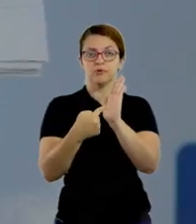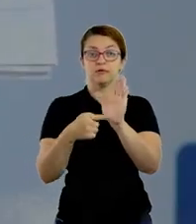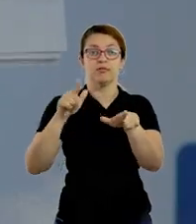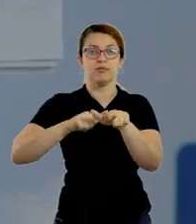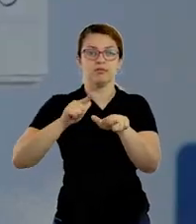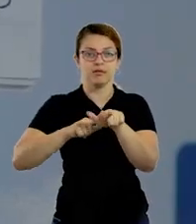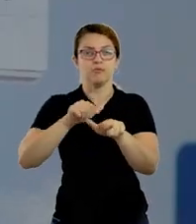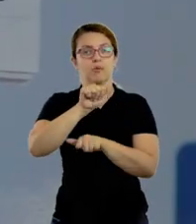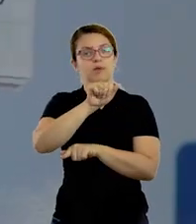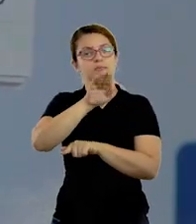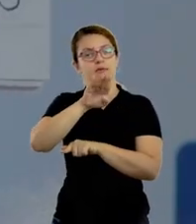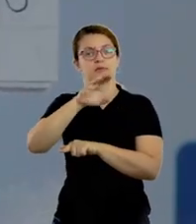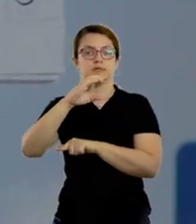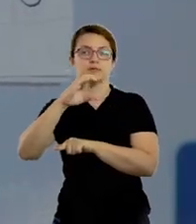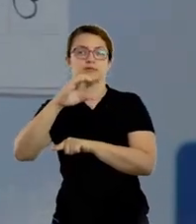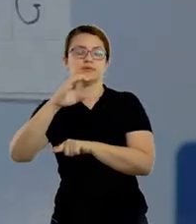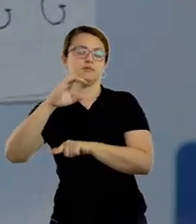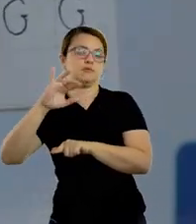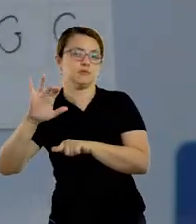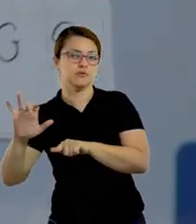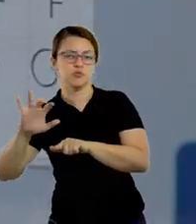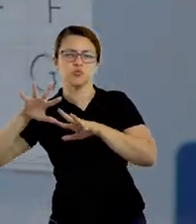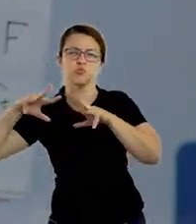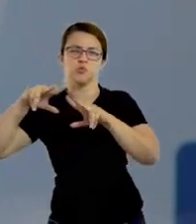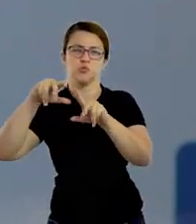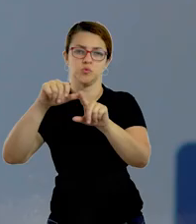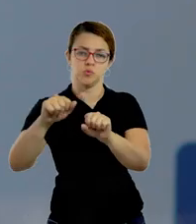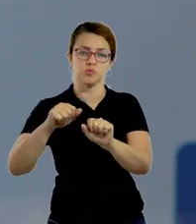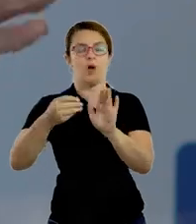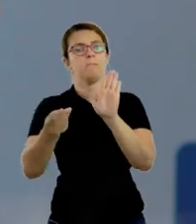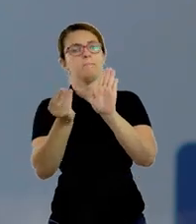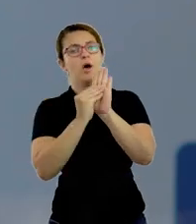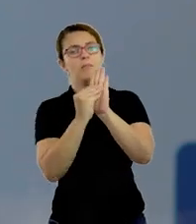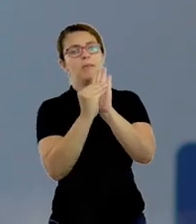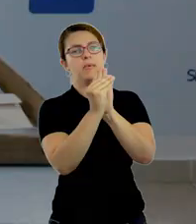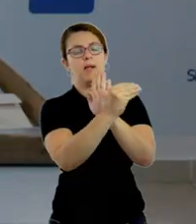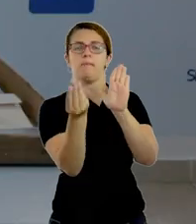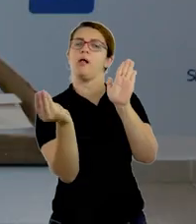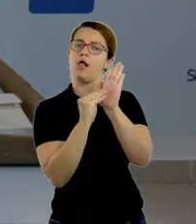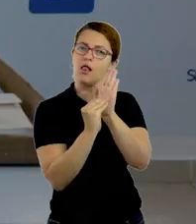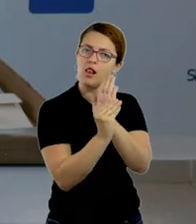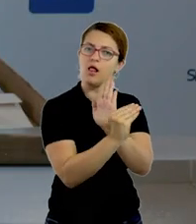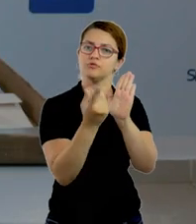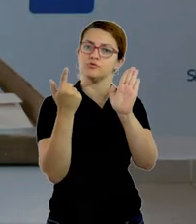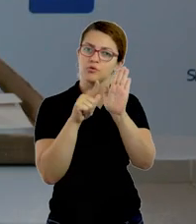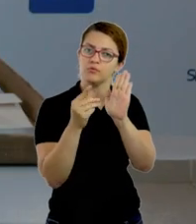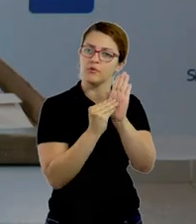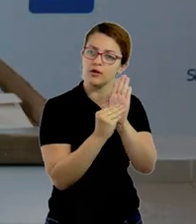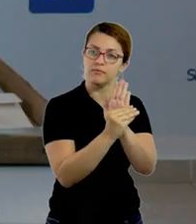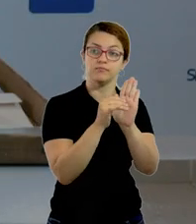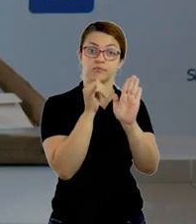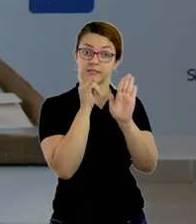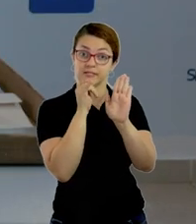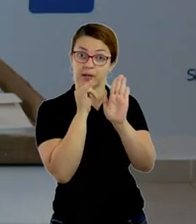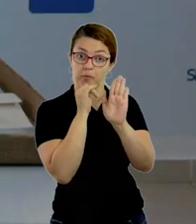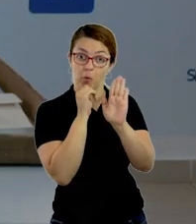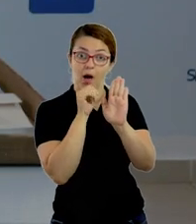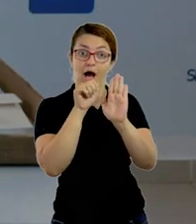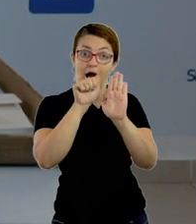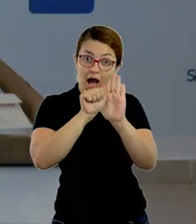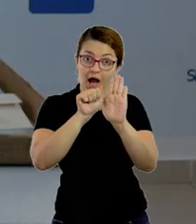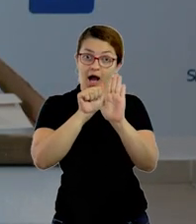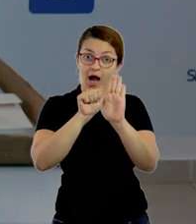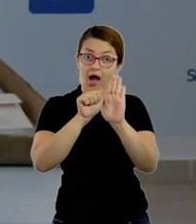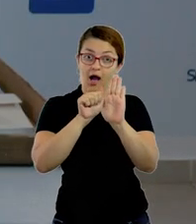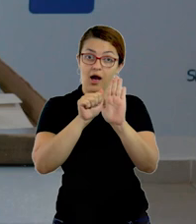do alfabeto. Vocês vão fazer todas as letras e várias vezes. Por exemplo, a letra A eu fiz 5